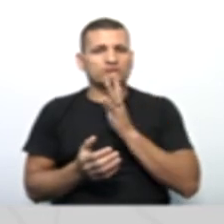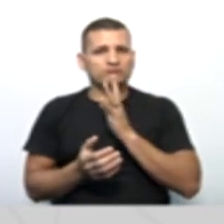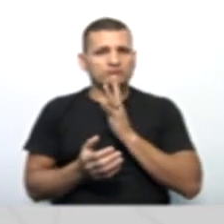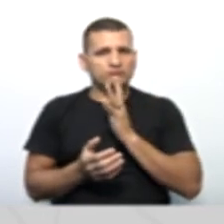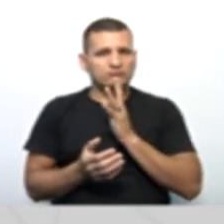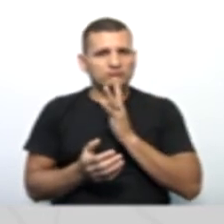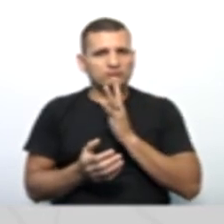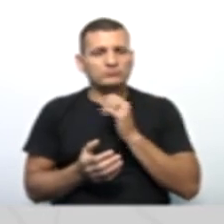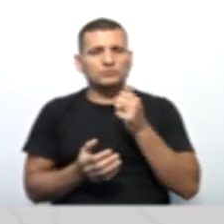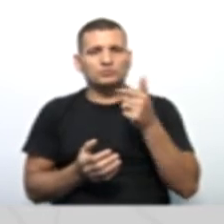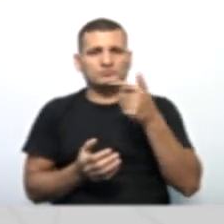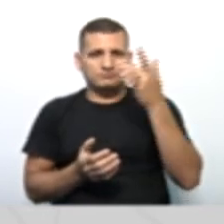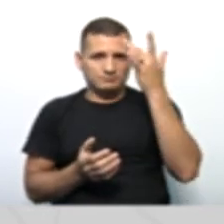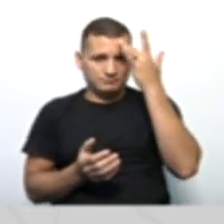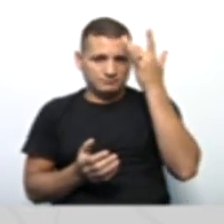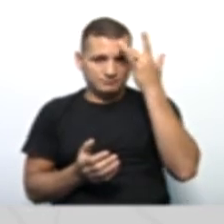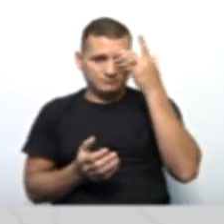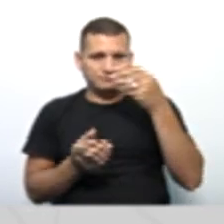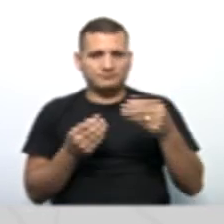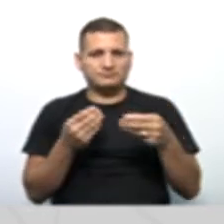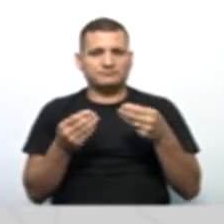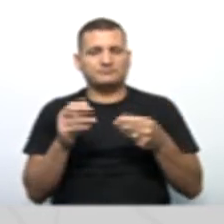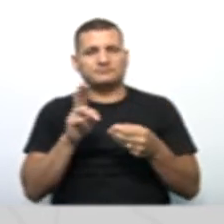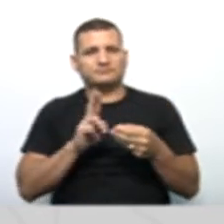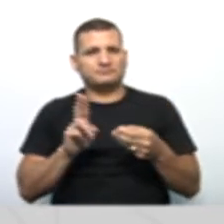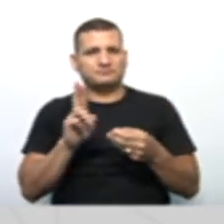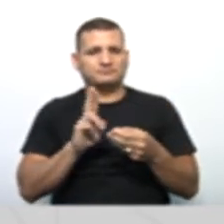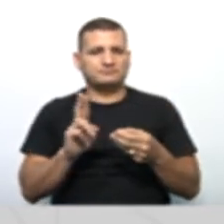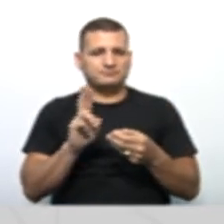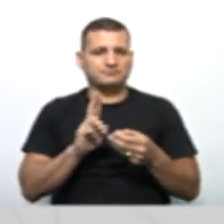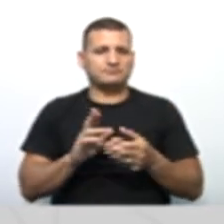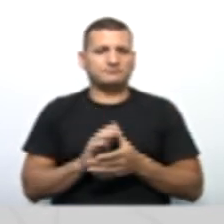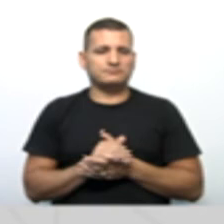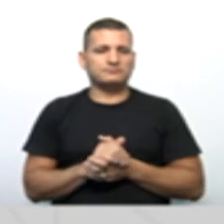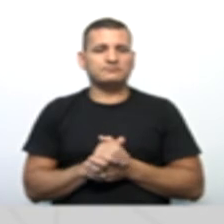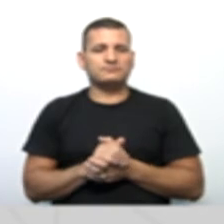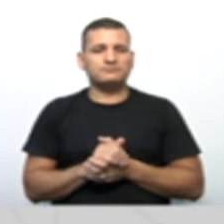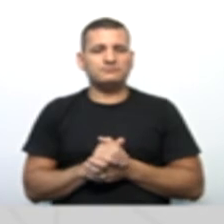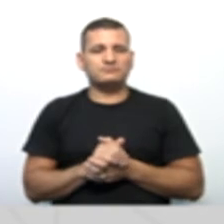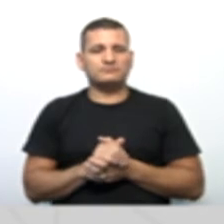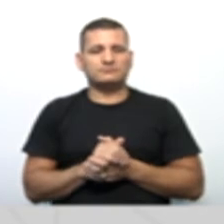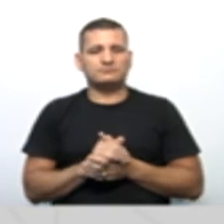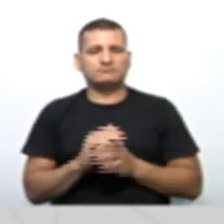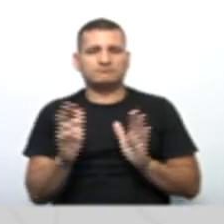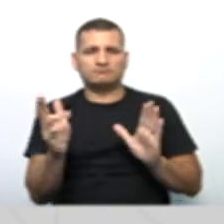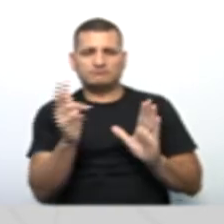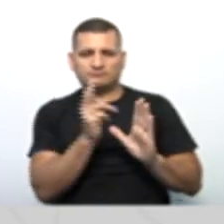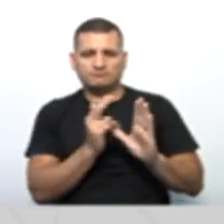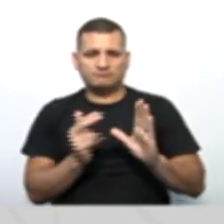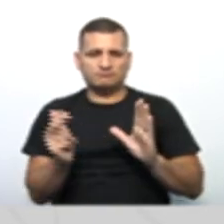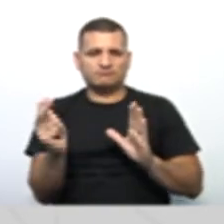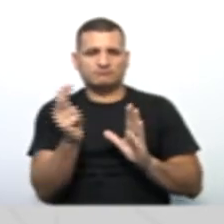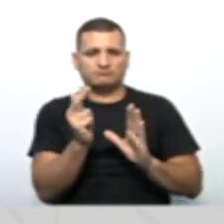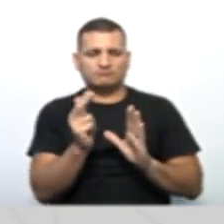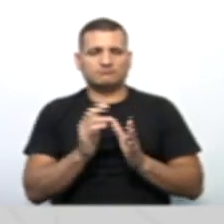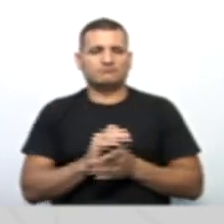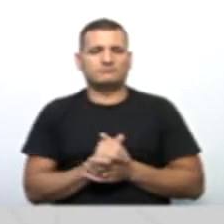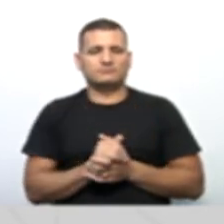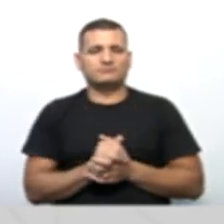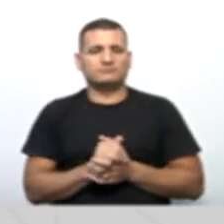flexibilidade e eficiência de uso que vai atrair o seu usuário né novamente estética e de design